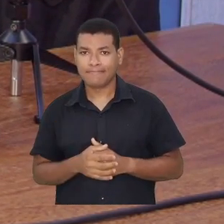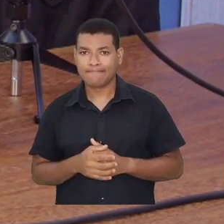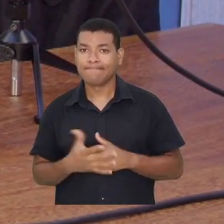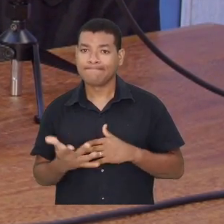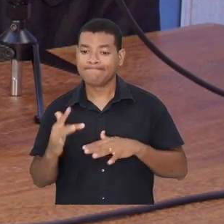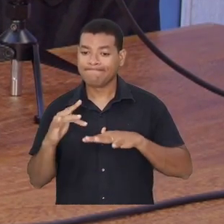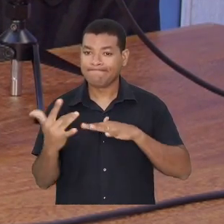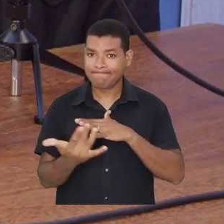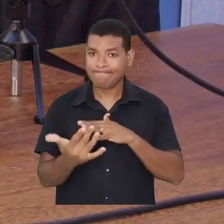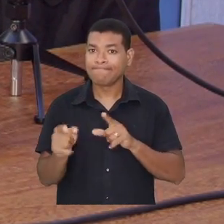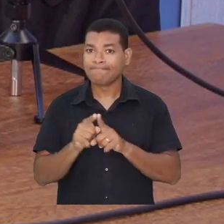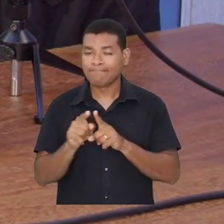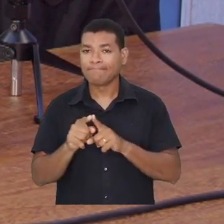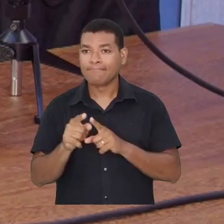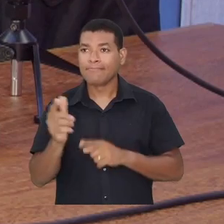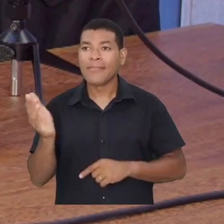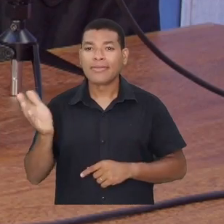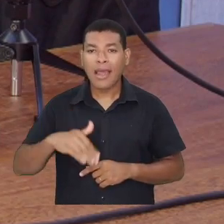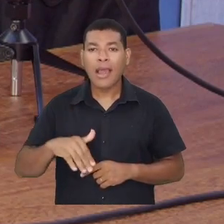as redes sociais traz